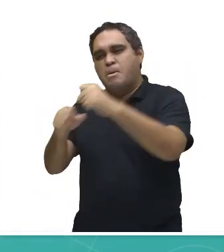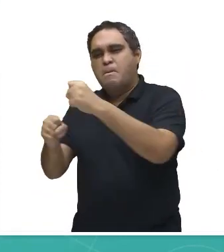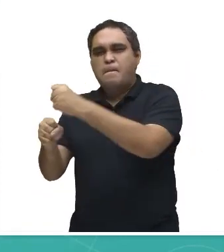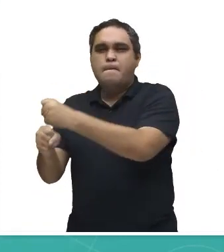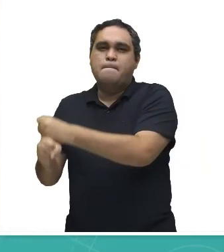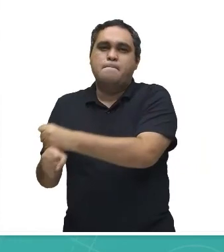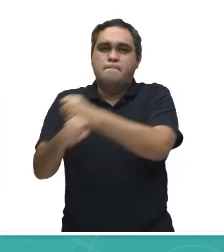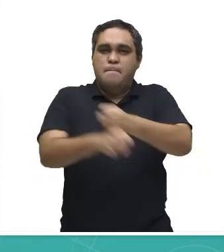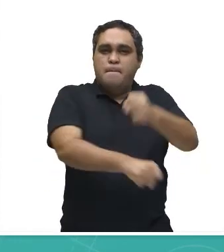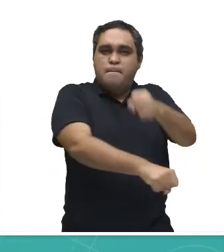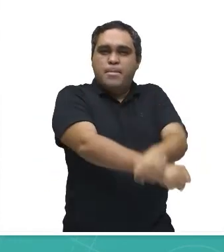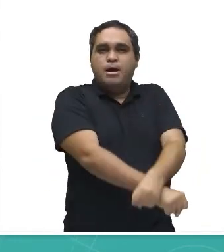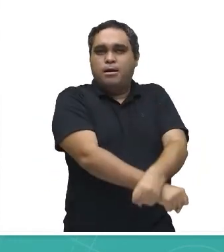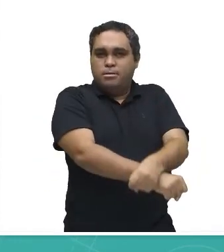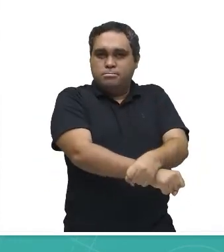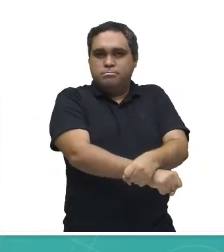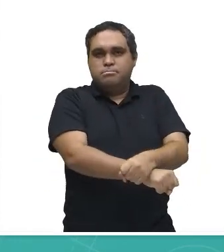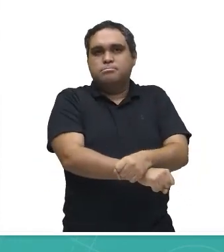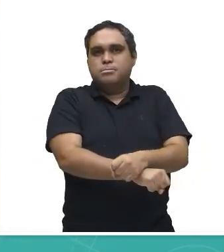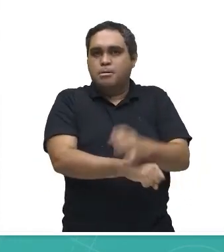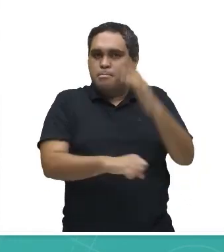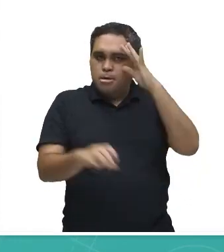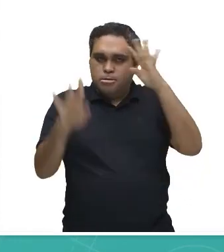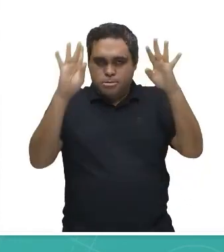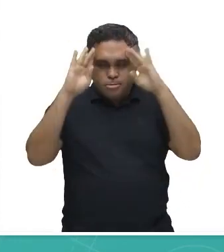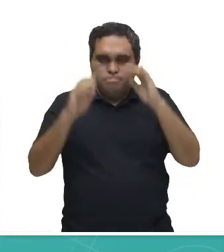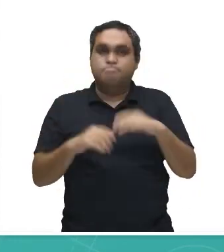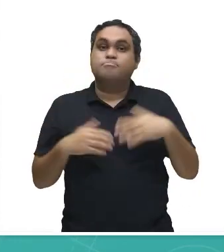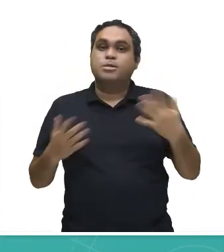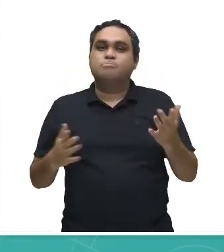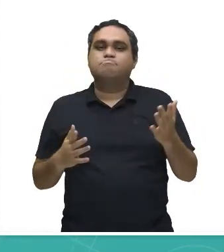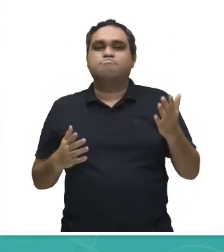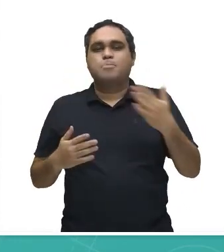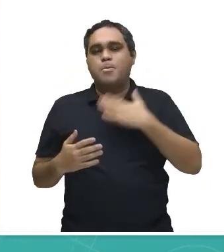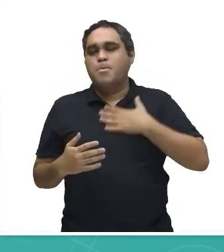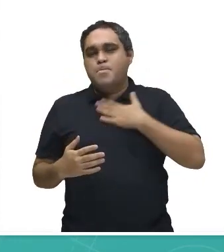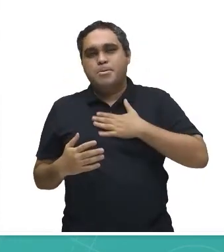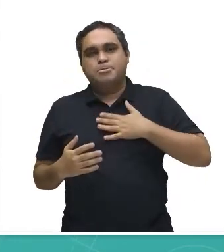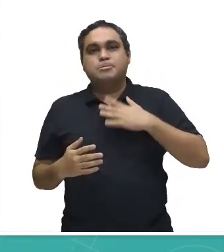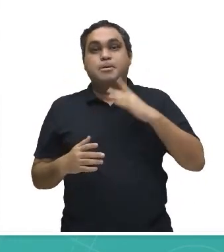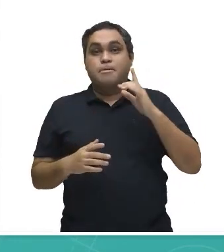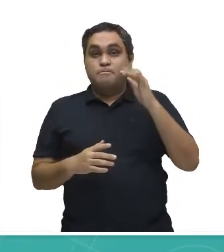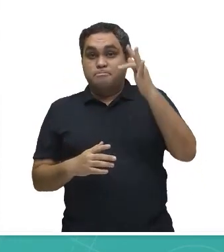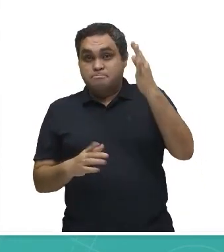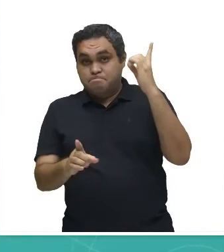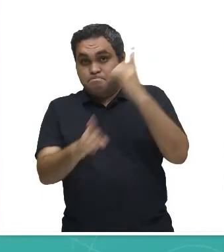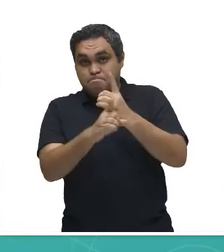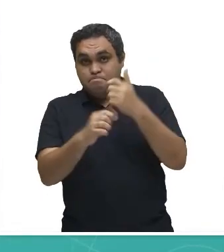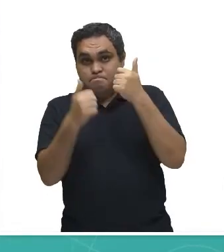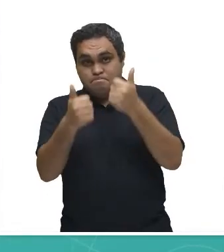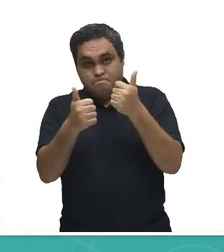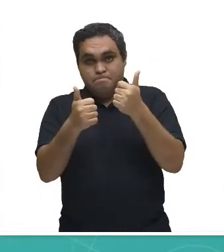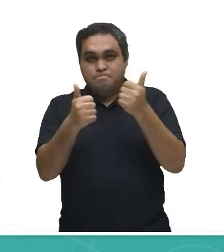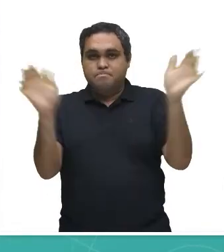etapa, foi um prazer, espero vê-los por aqui novamente. E agora nós vamos para a sexta etapa, vamos lá?